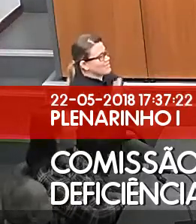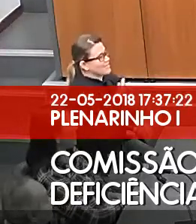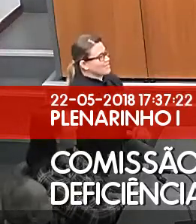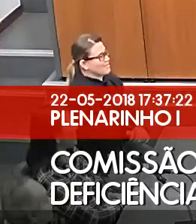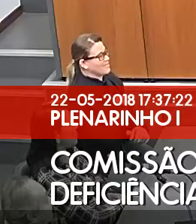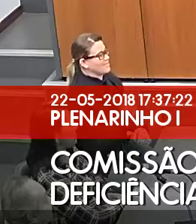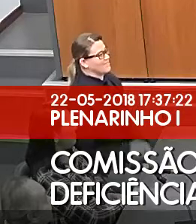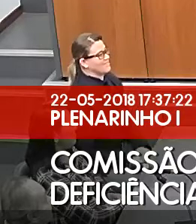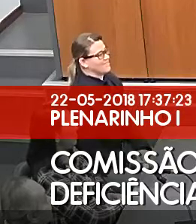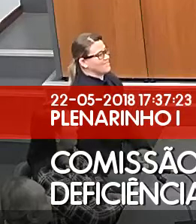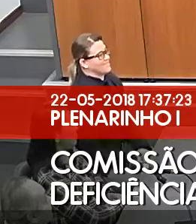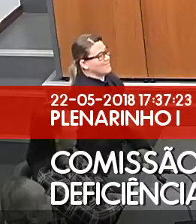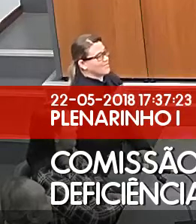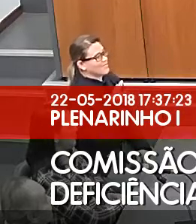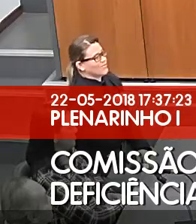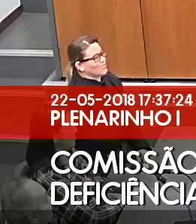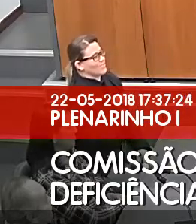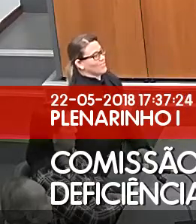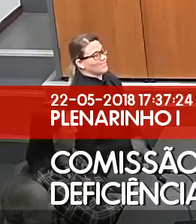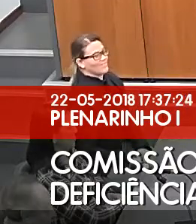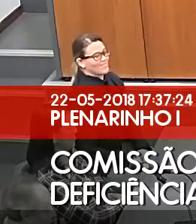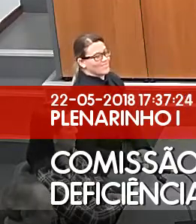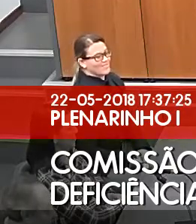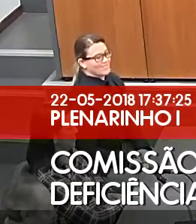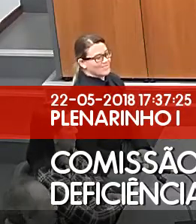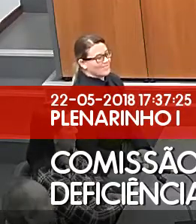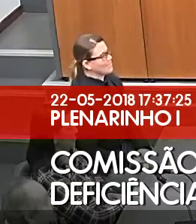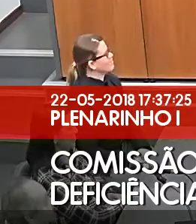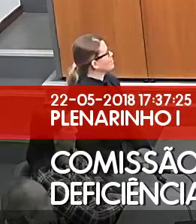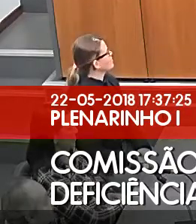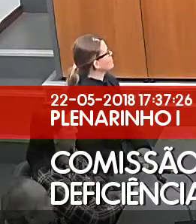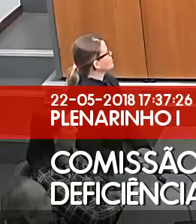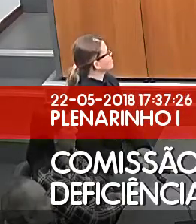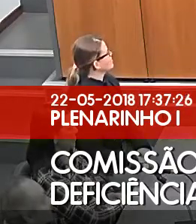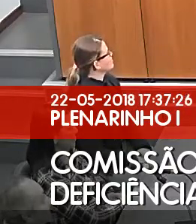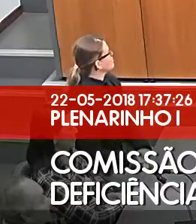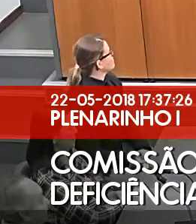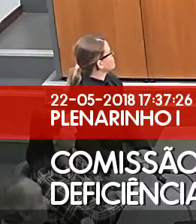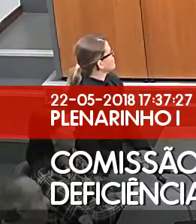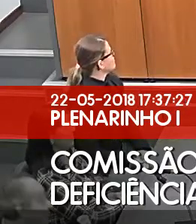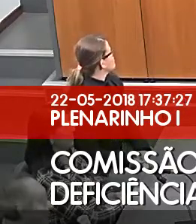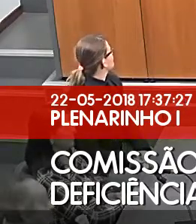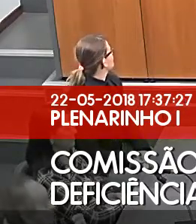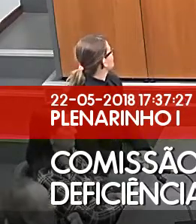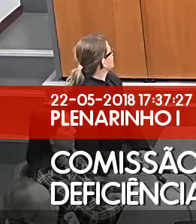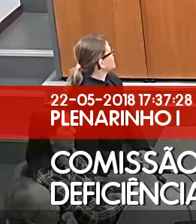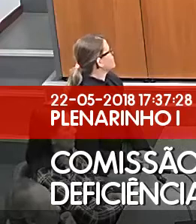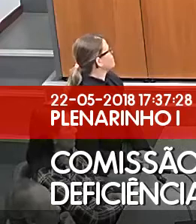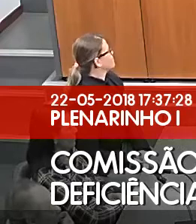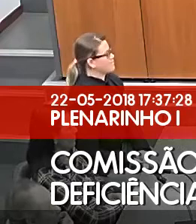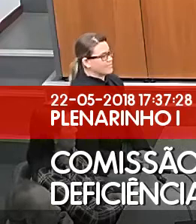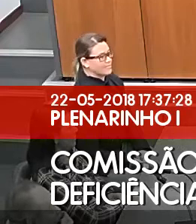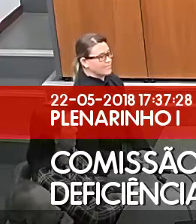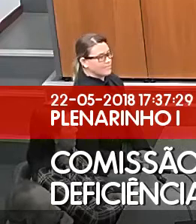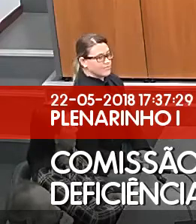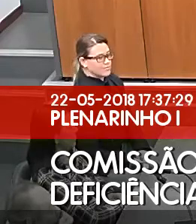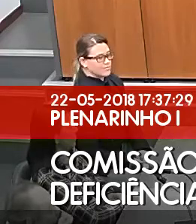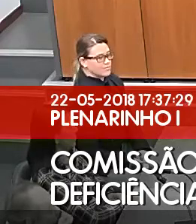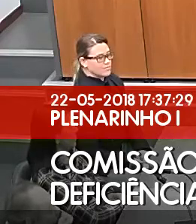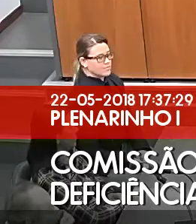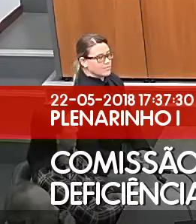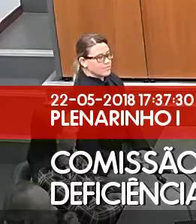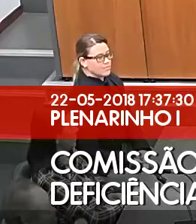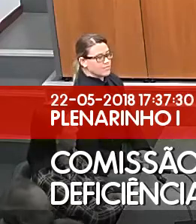outro profissional, médico, advogado, eles têm ética. Tem ética profissional.